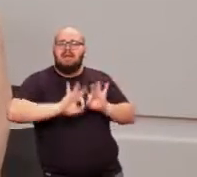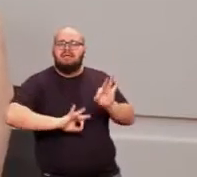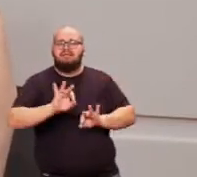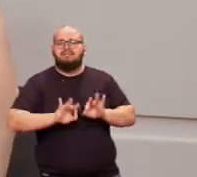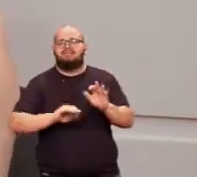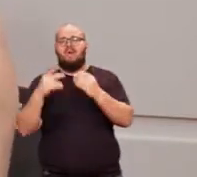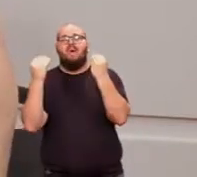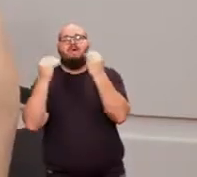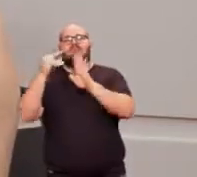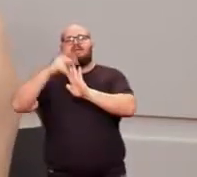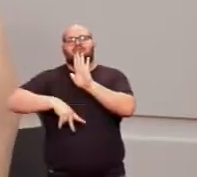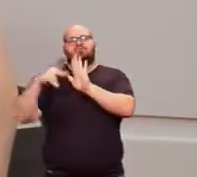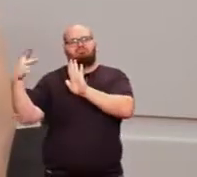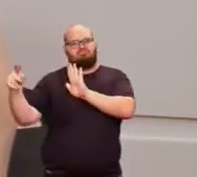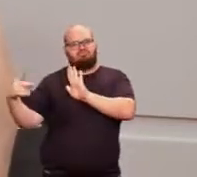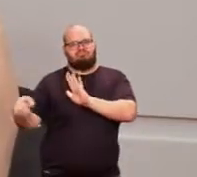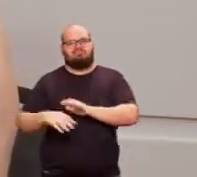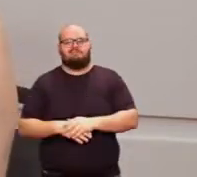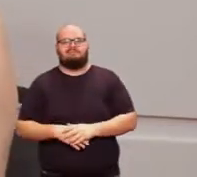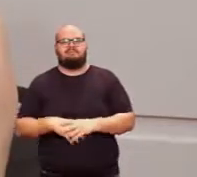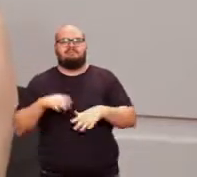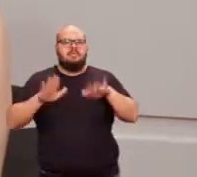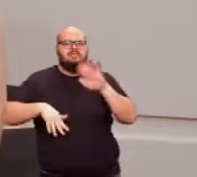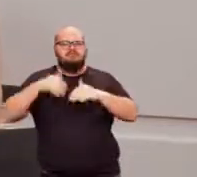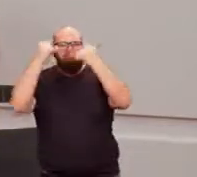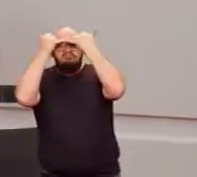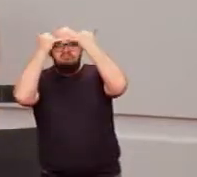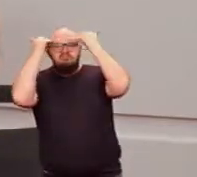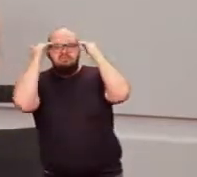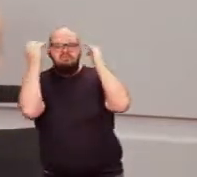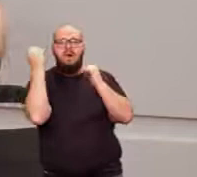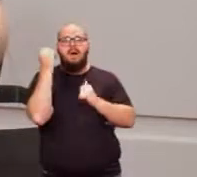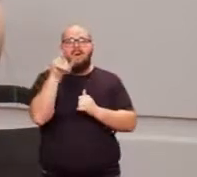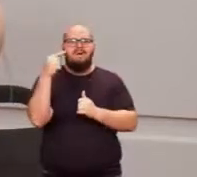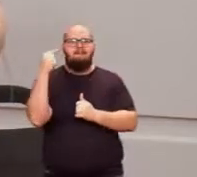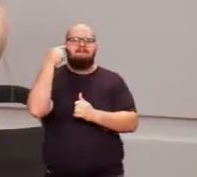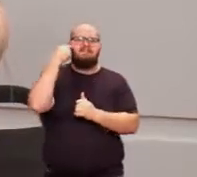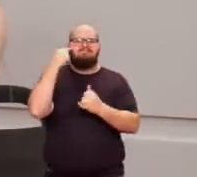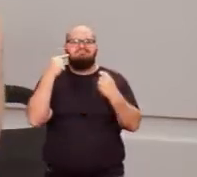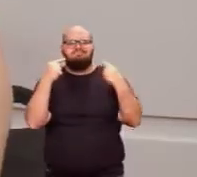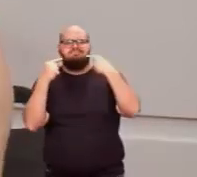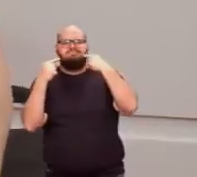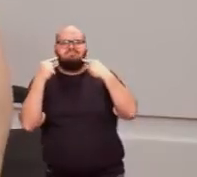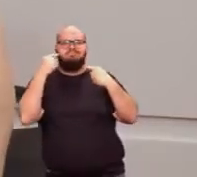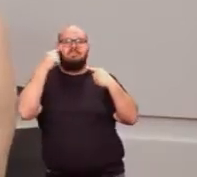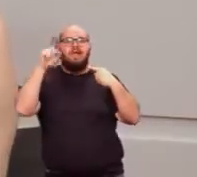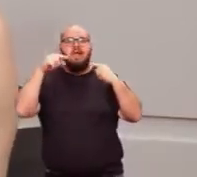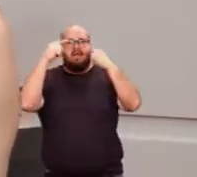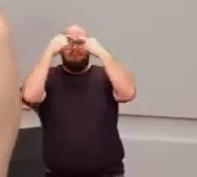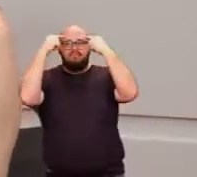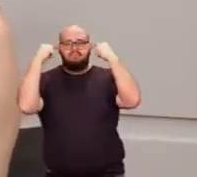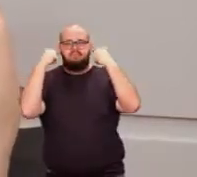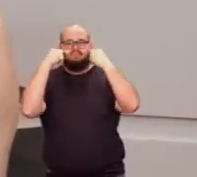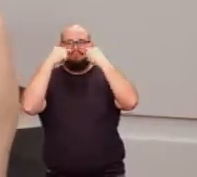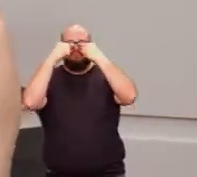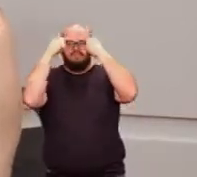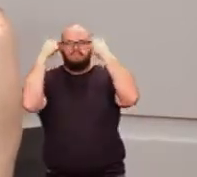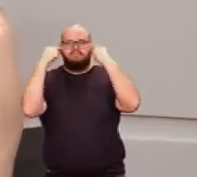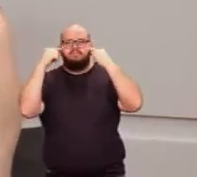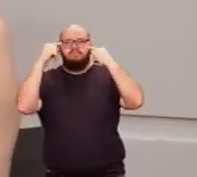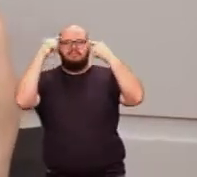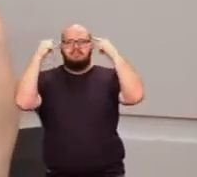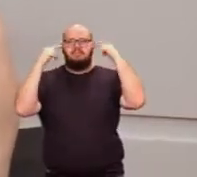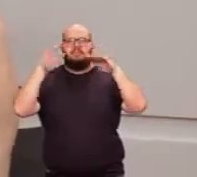paciente. Então, por exemplo, essas linhas ou esses pontos são pontos que a gente passa justamente na linha da altura dos olhos, para a gente ter uma direção, uma